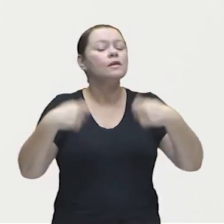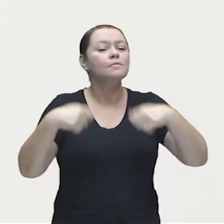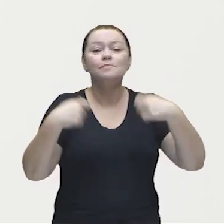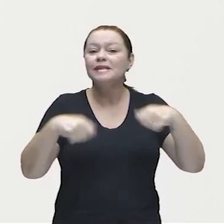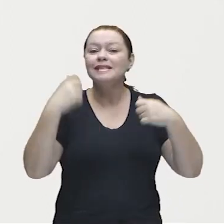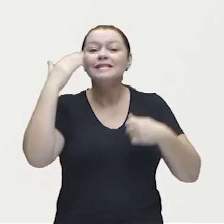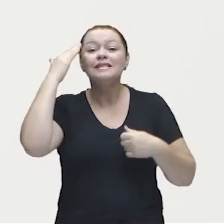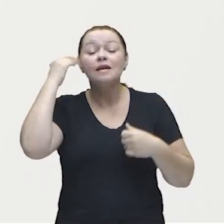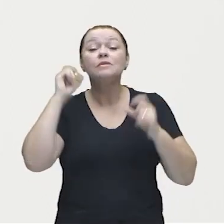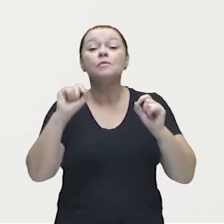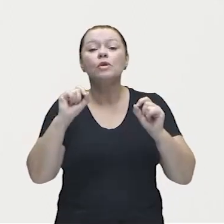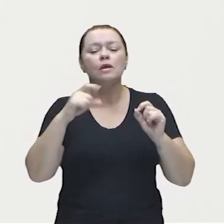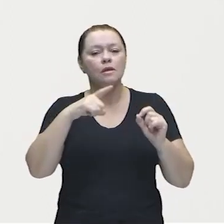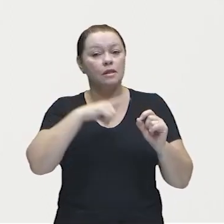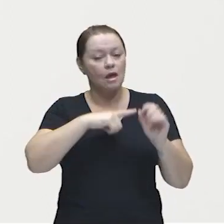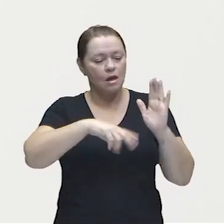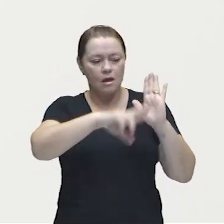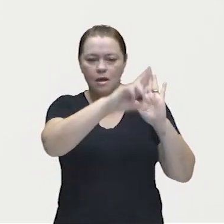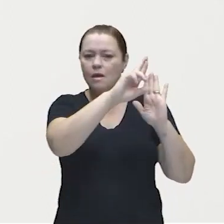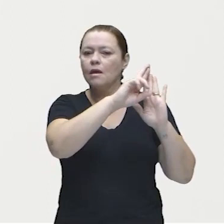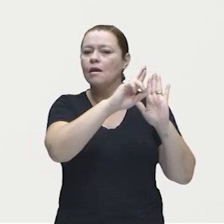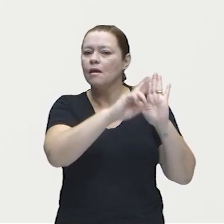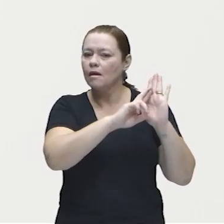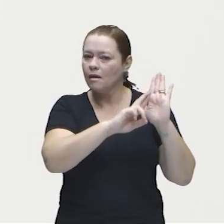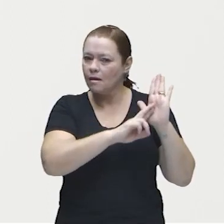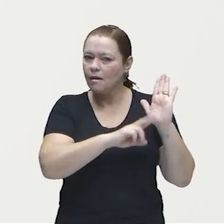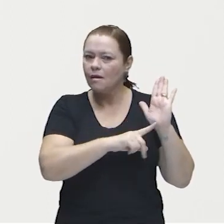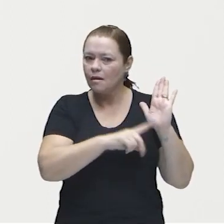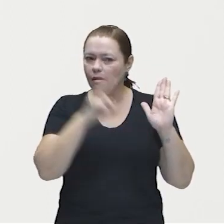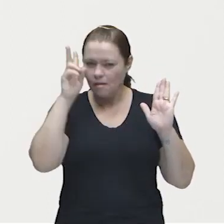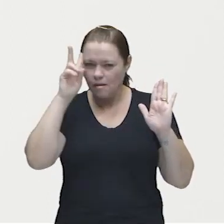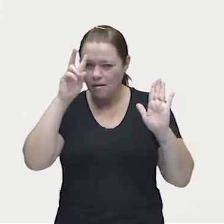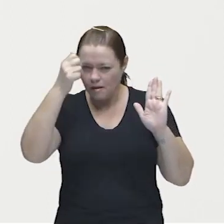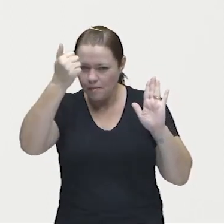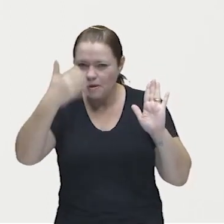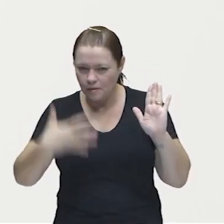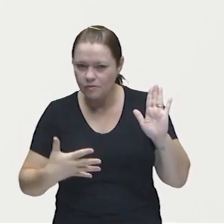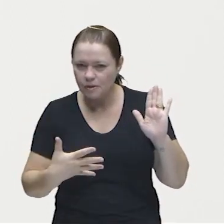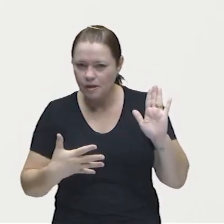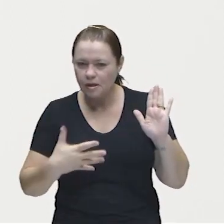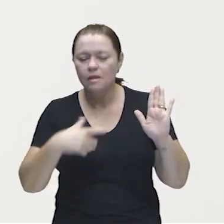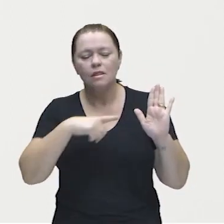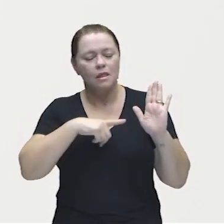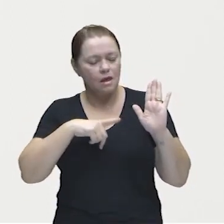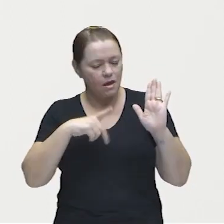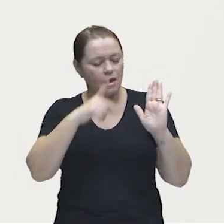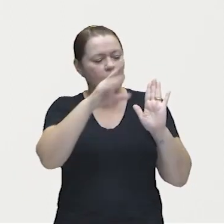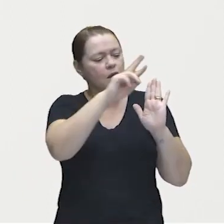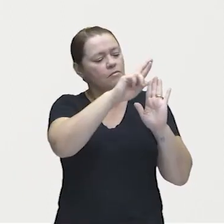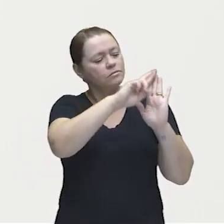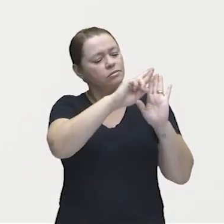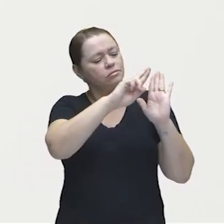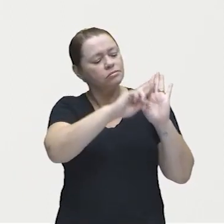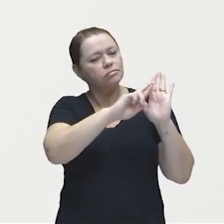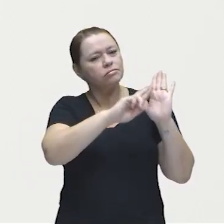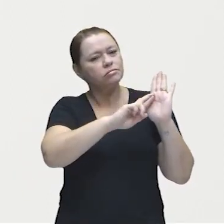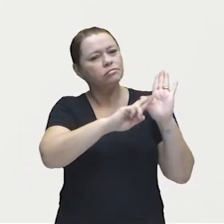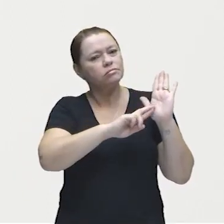há regras. Lembra que eu falei? Regras específicas para cada grupo